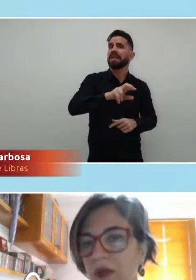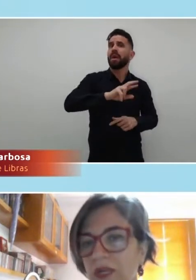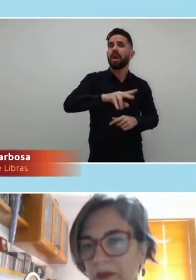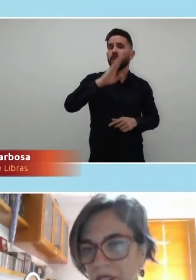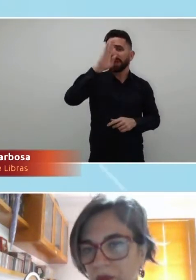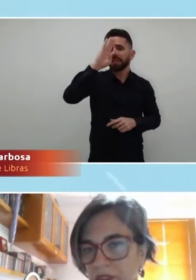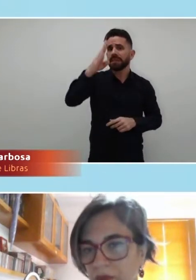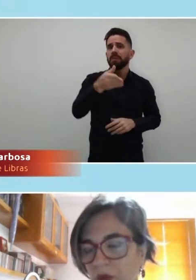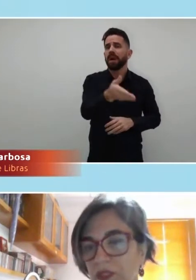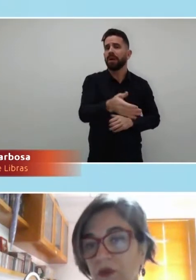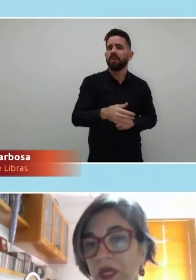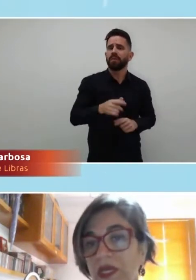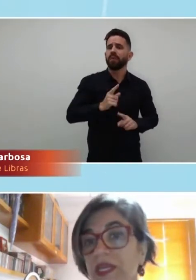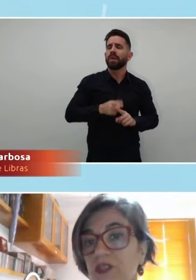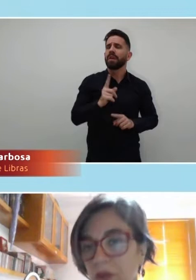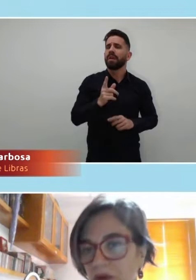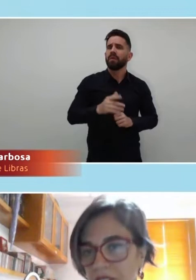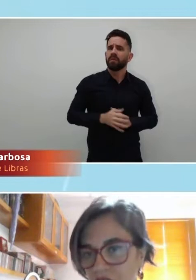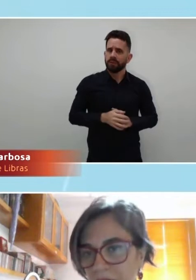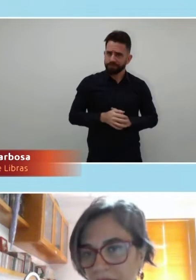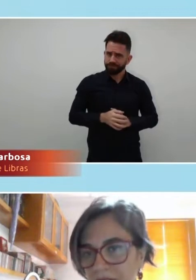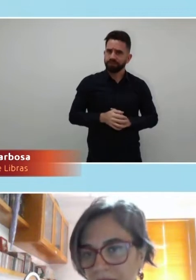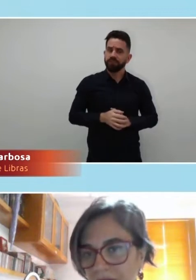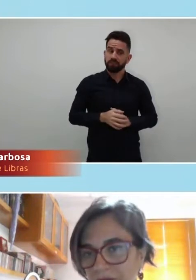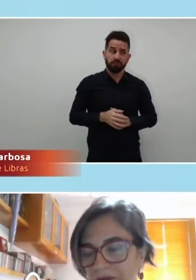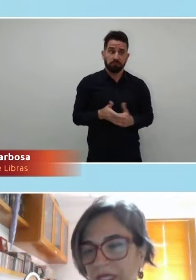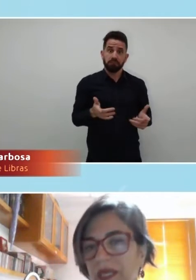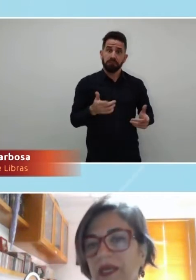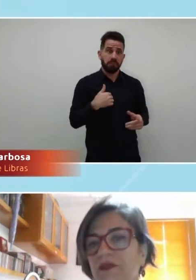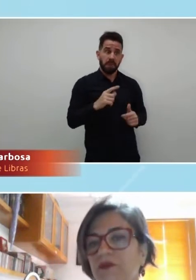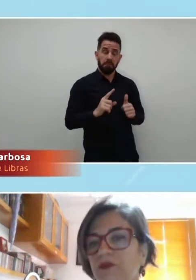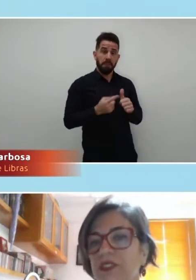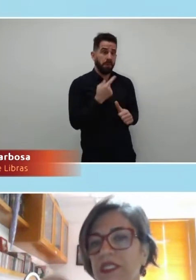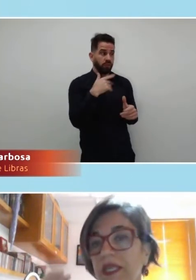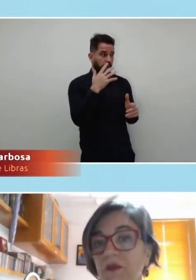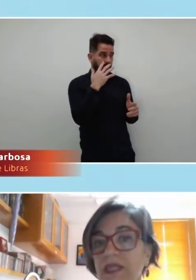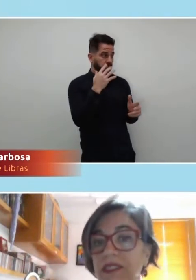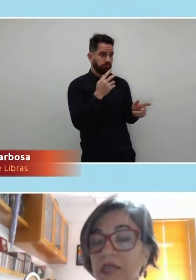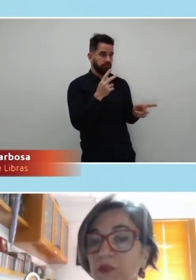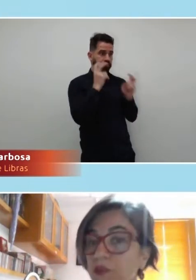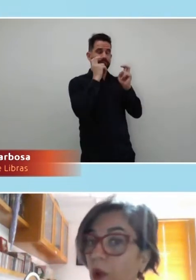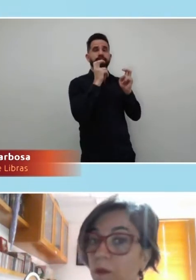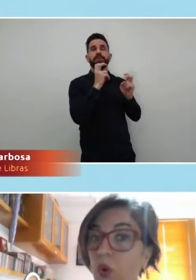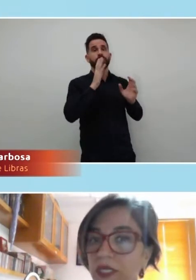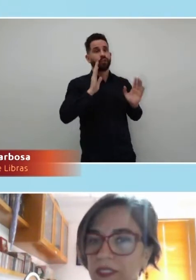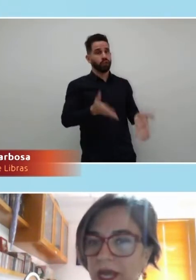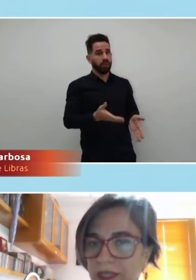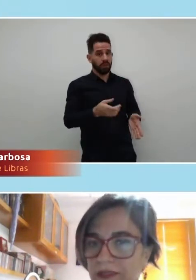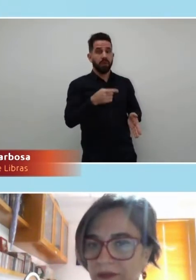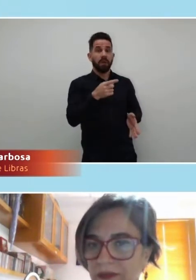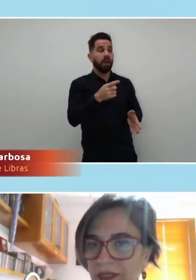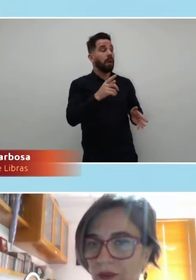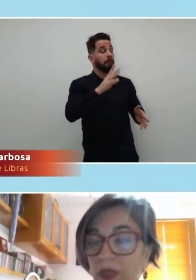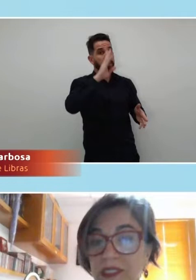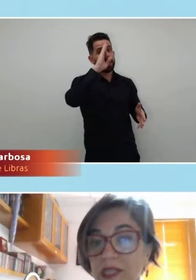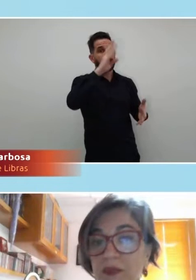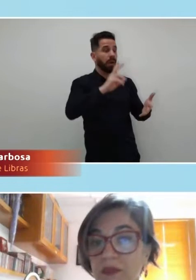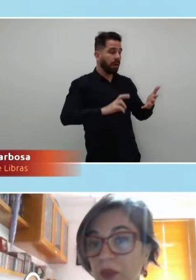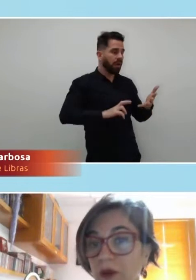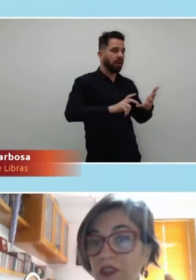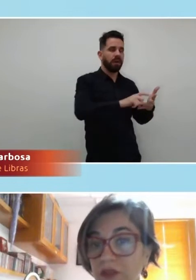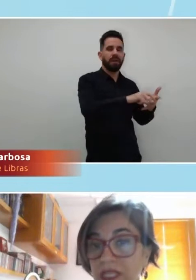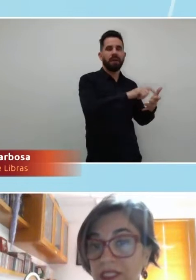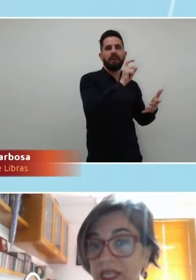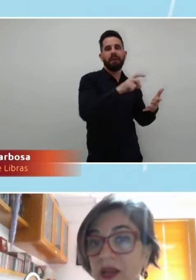é o elemento principal? Então, isso é uma coisa que chama atenção, né? Você tem um acesso principal por escada. O acesso